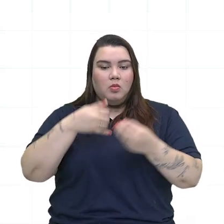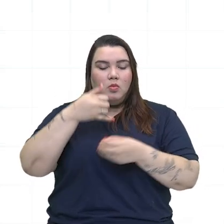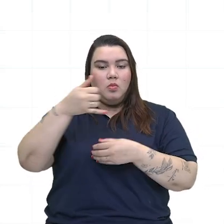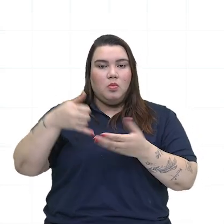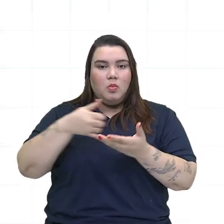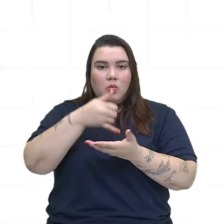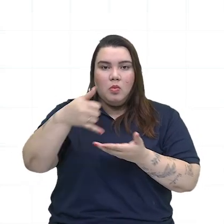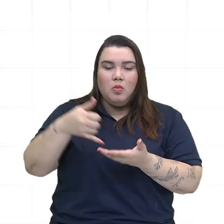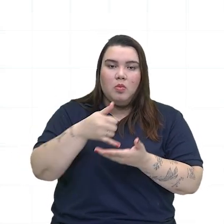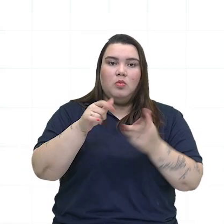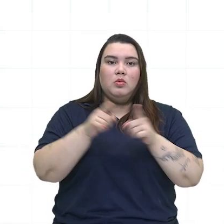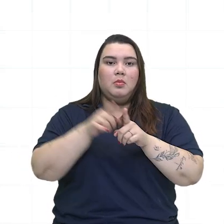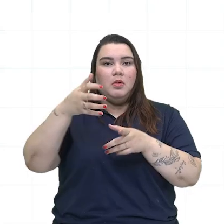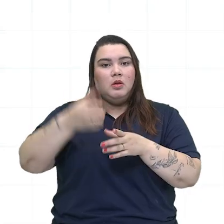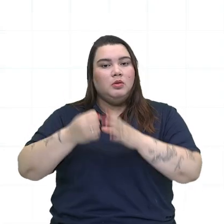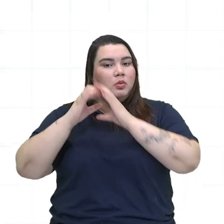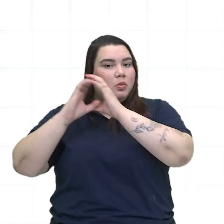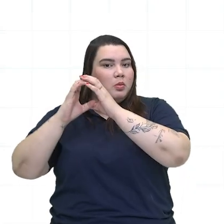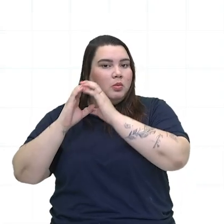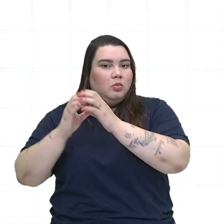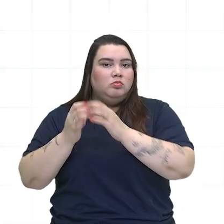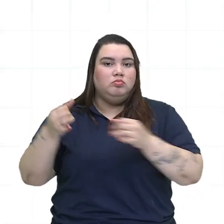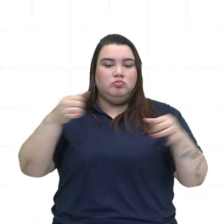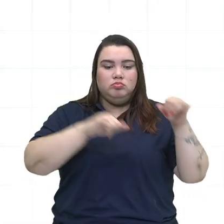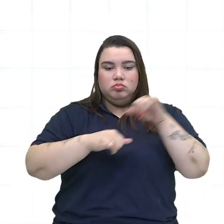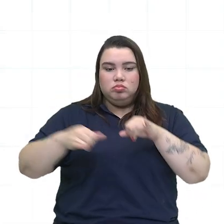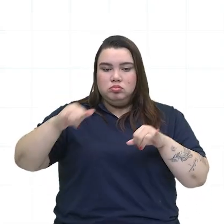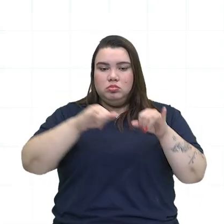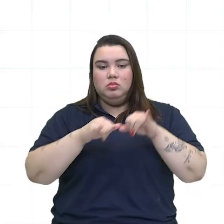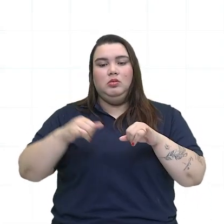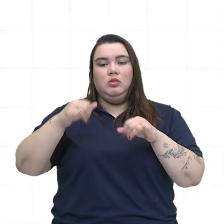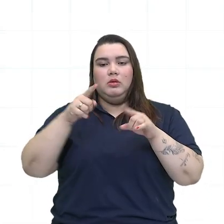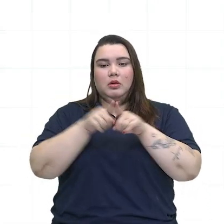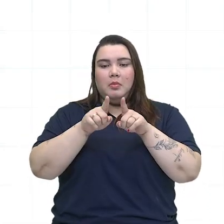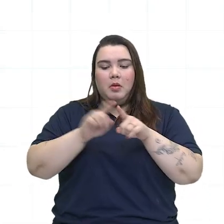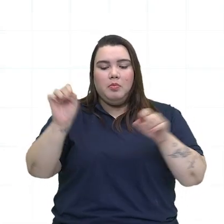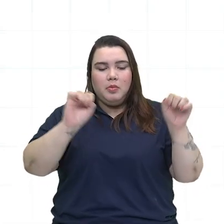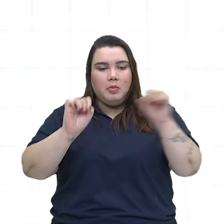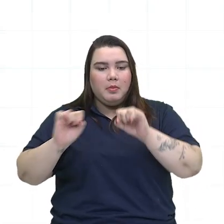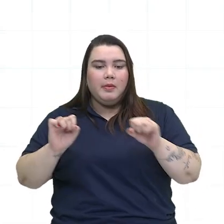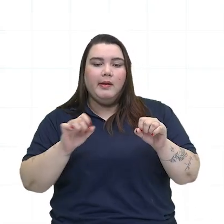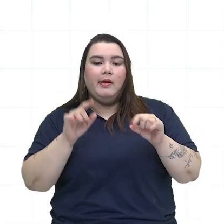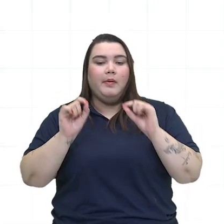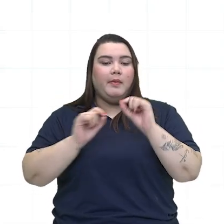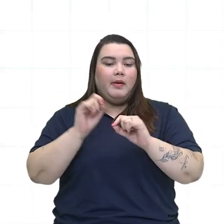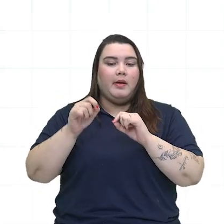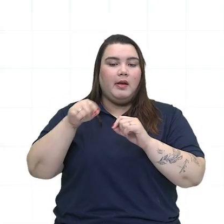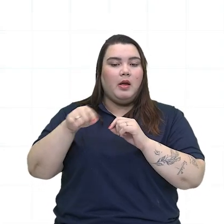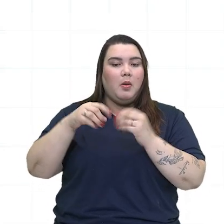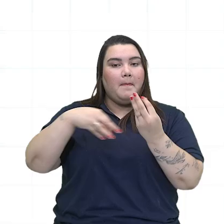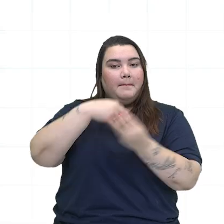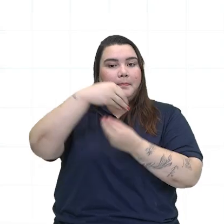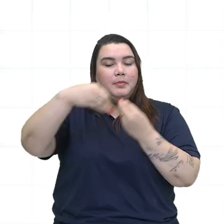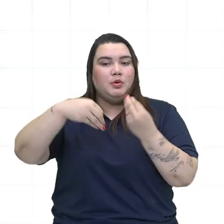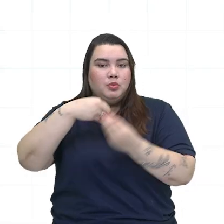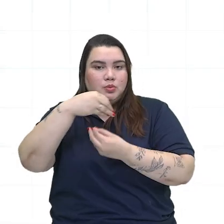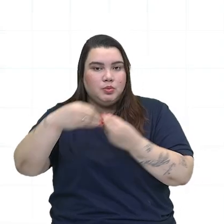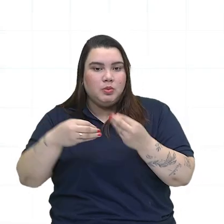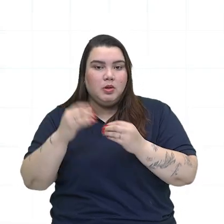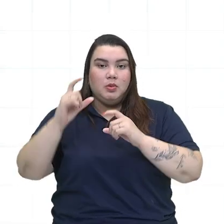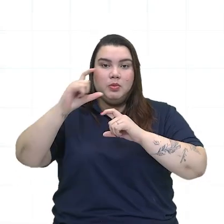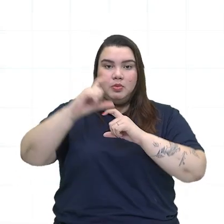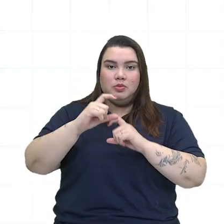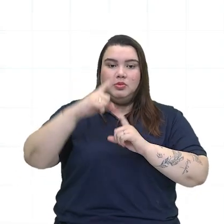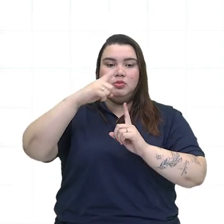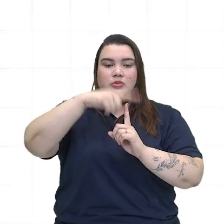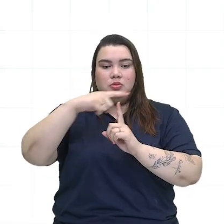o azeite de dendê e os temperos retrata aí o que nós chamamos de mistura heterogênea, criando um sabor, né,